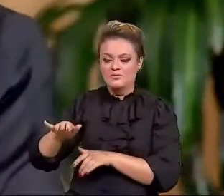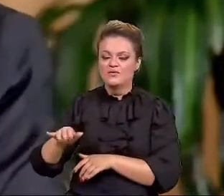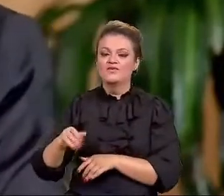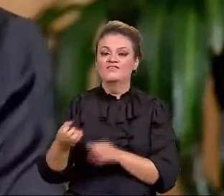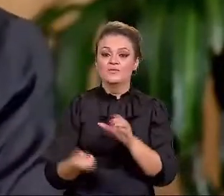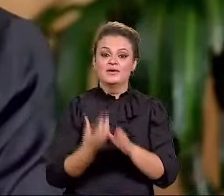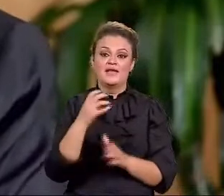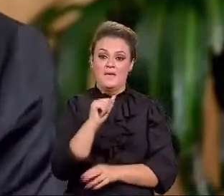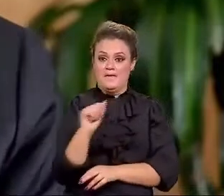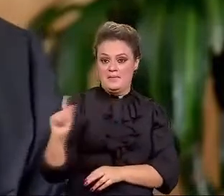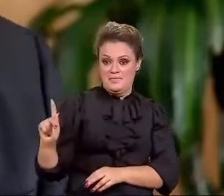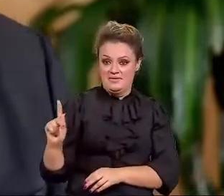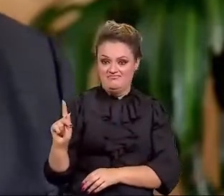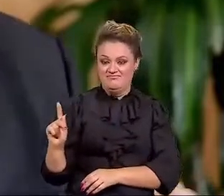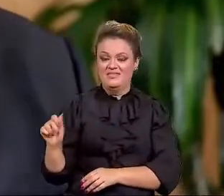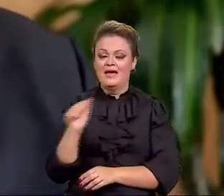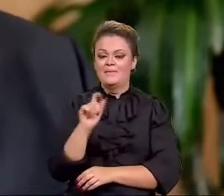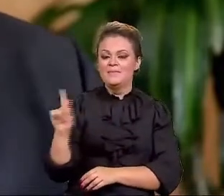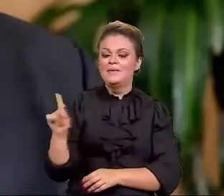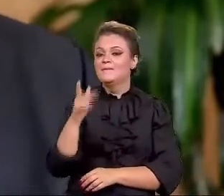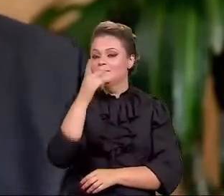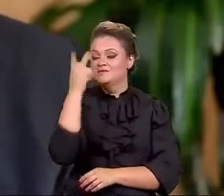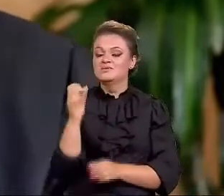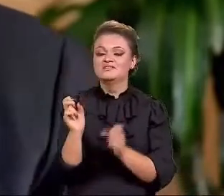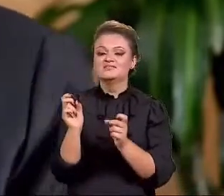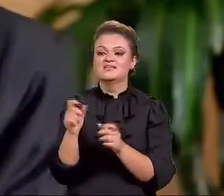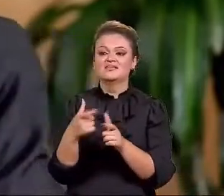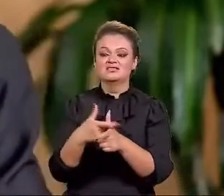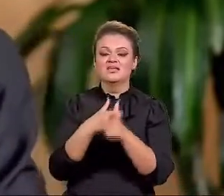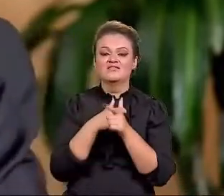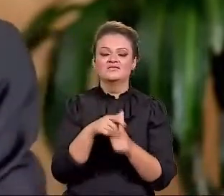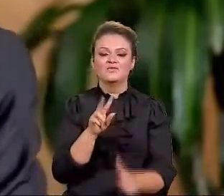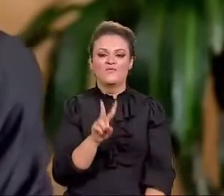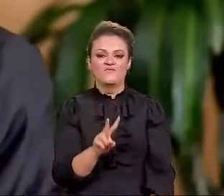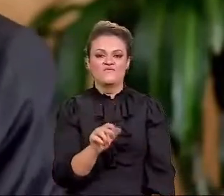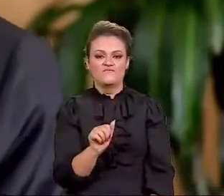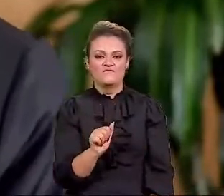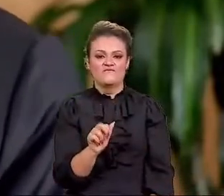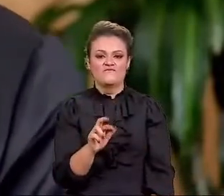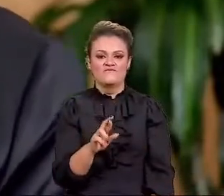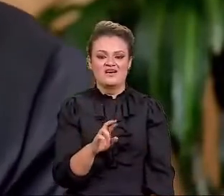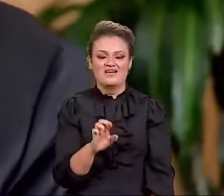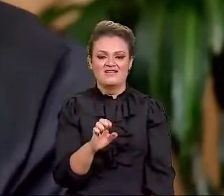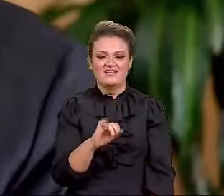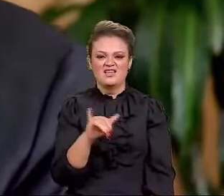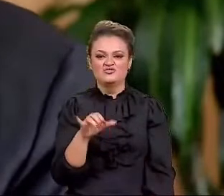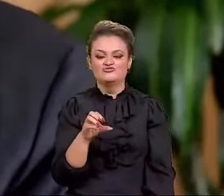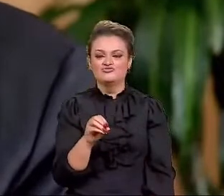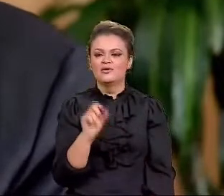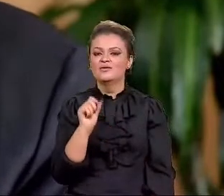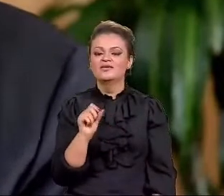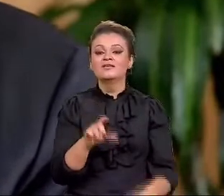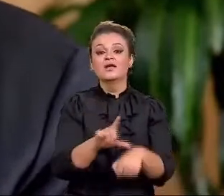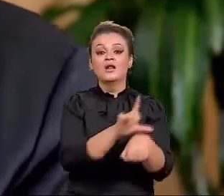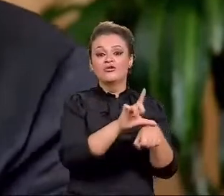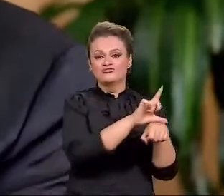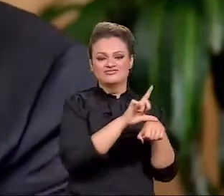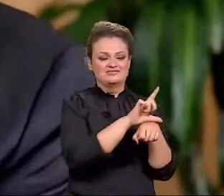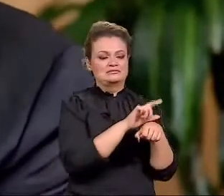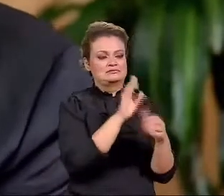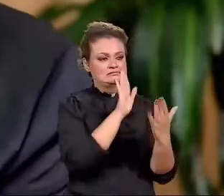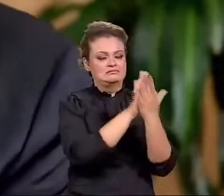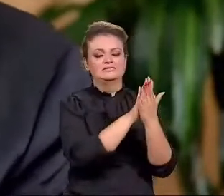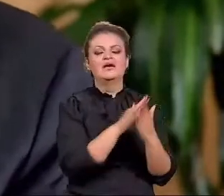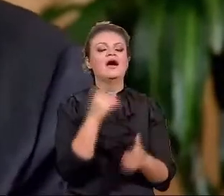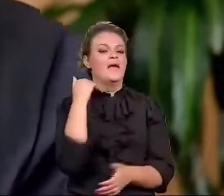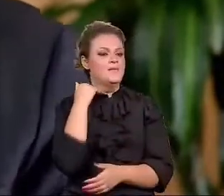devem no varejo, da pessoa que deve para a loja. Então, vai ser a mesma coisa, os bancos vão ter que oferecer, o cara